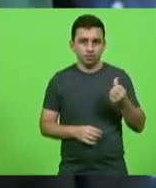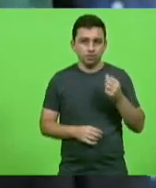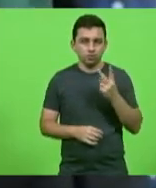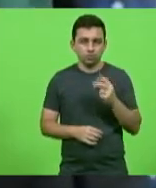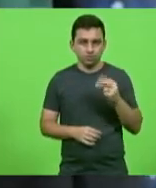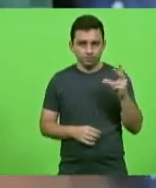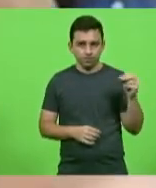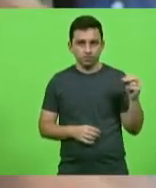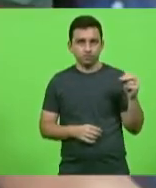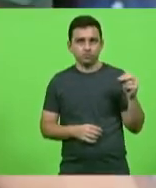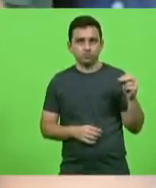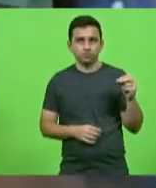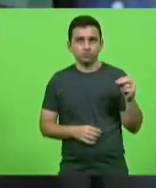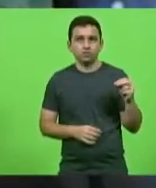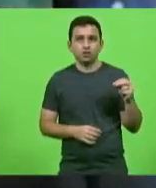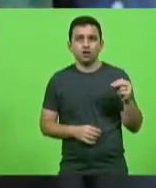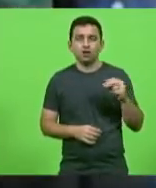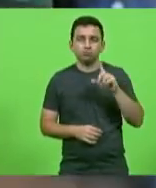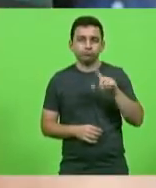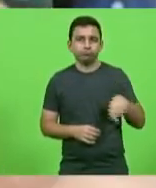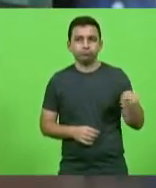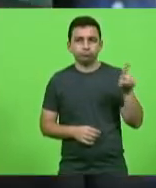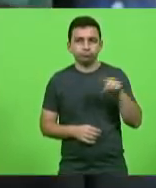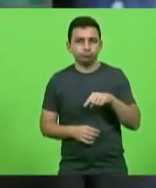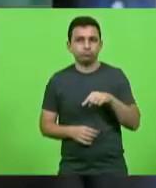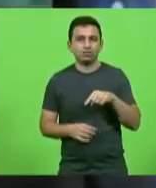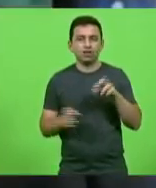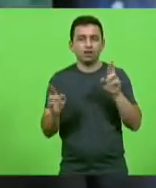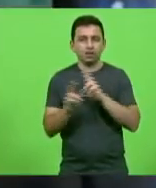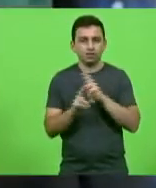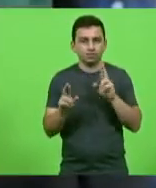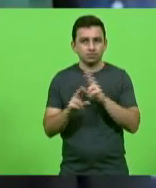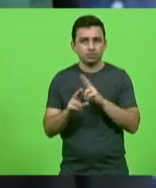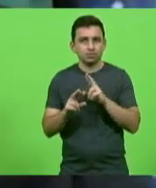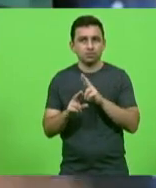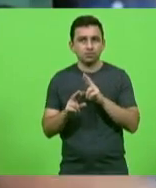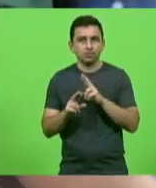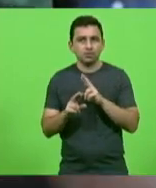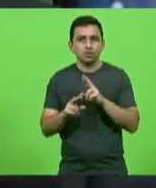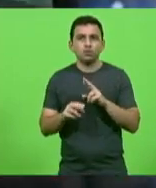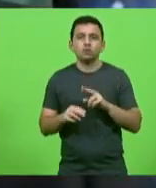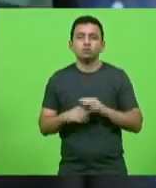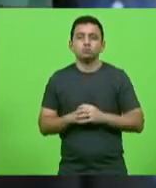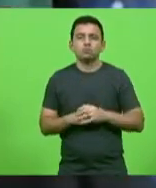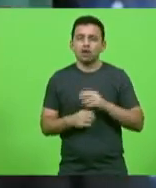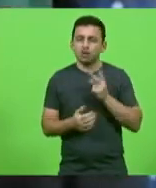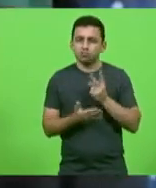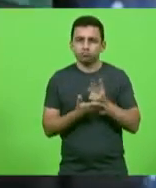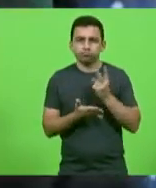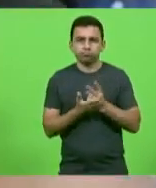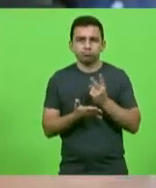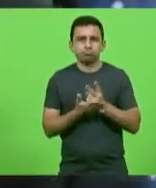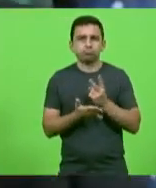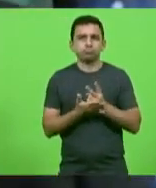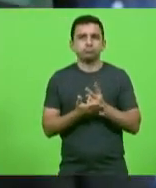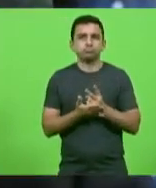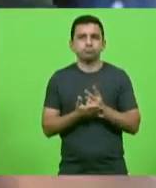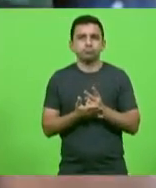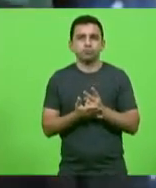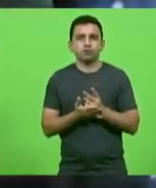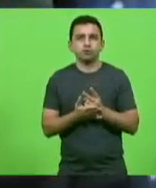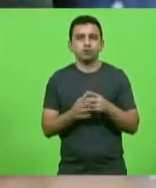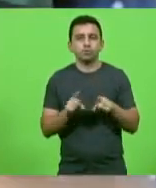vamos dividir tenha adotado as relações ocorridas sob sua pele foram por ela mantidas e eu